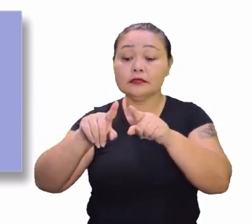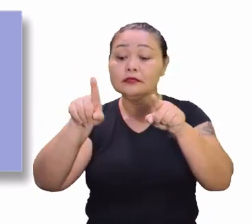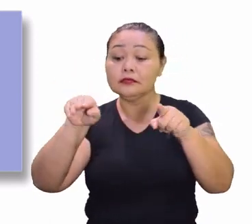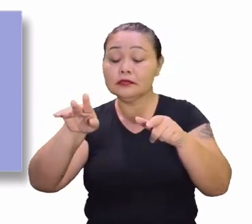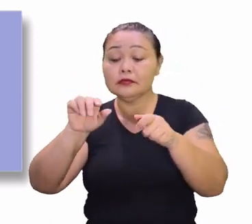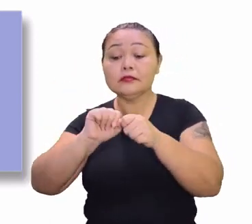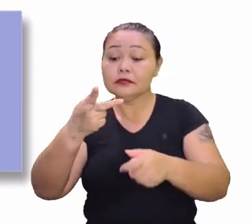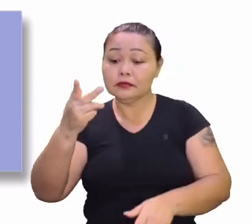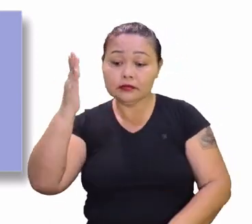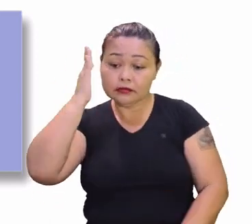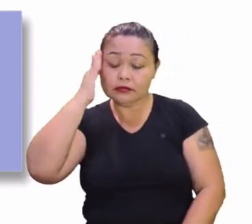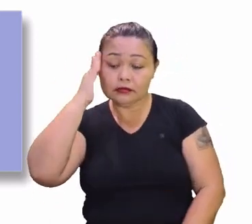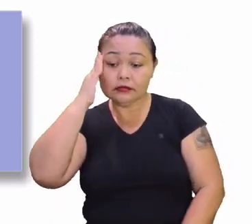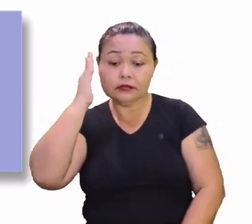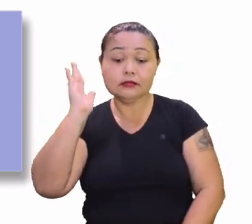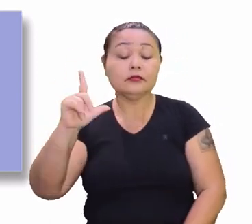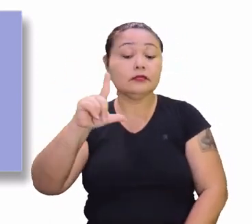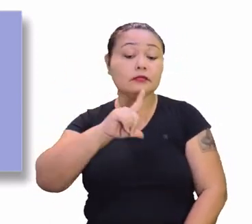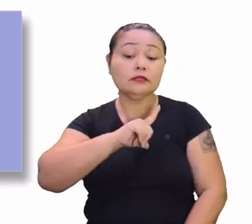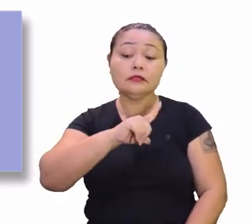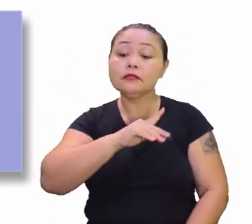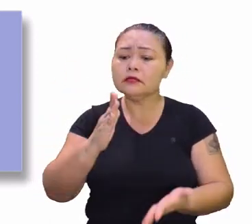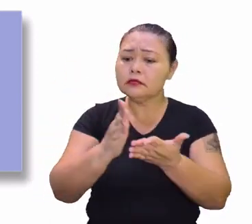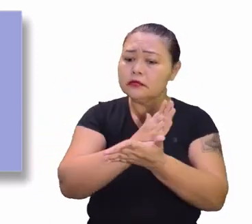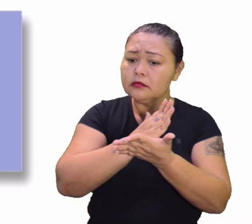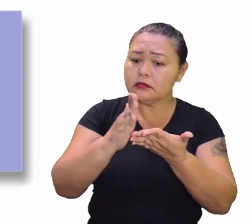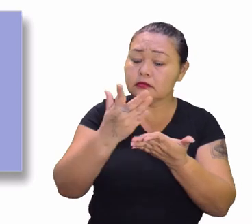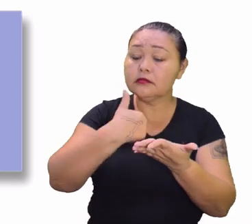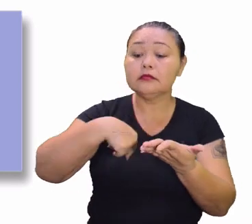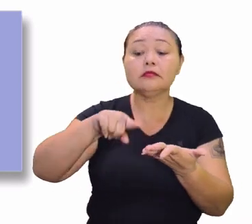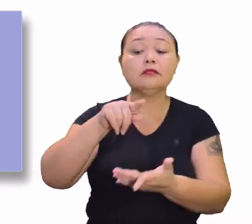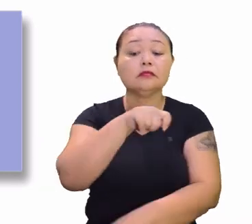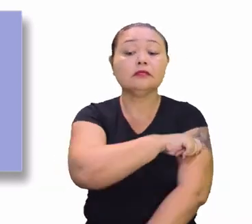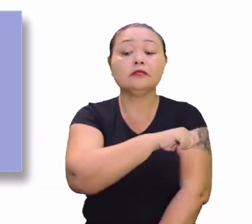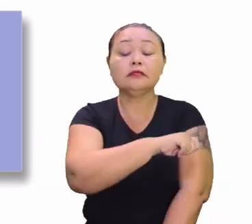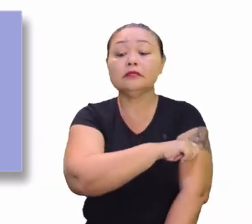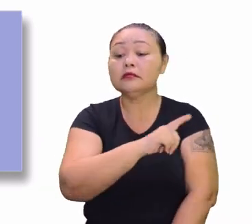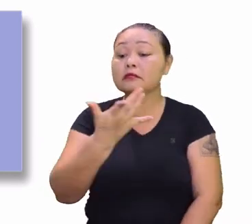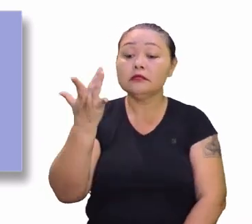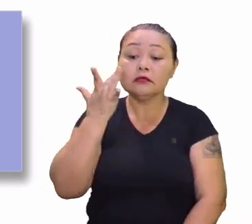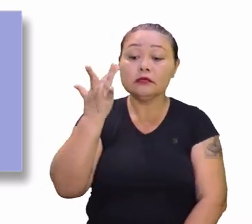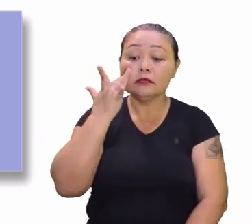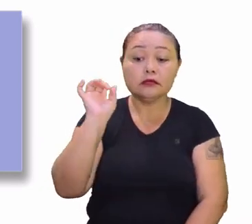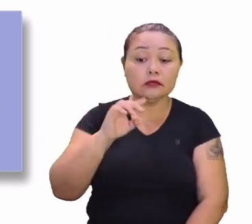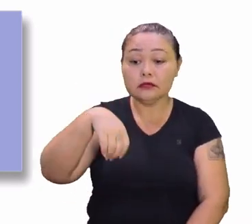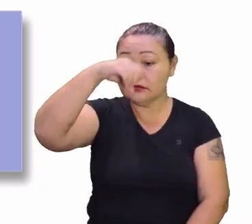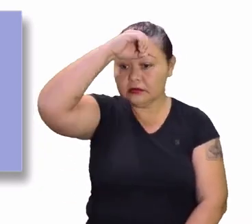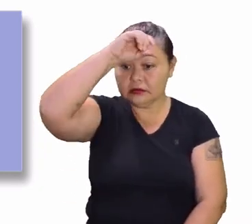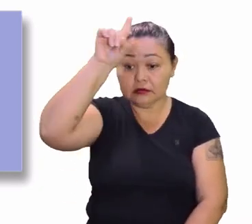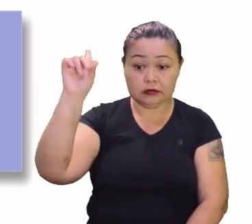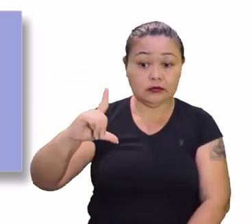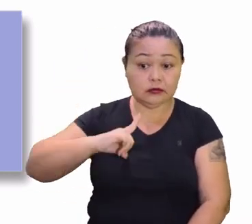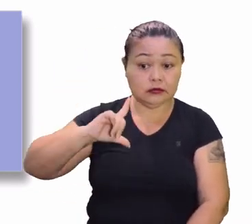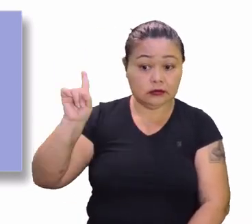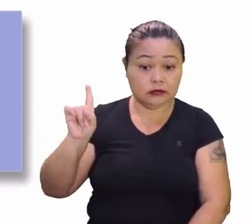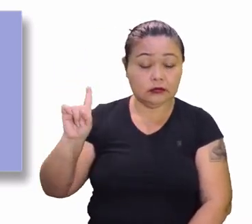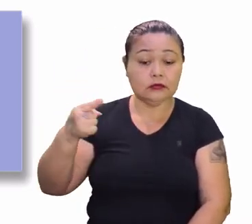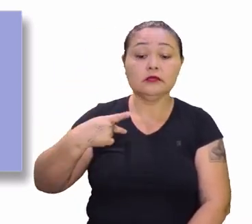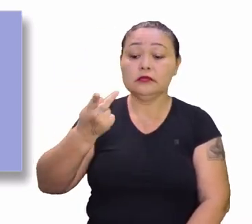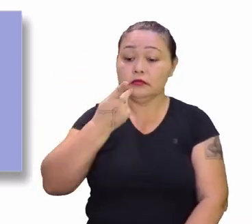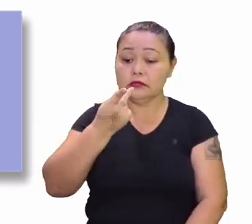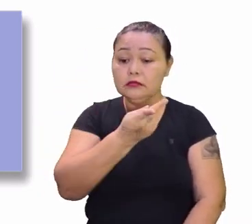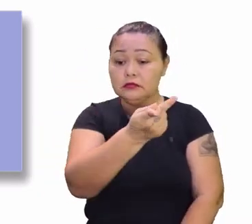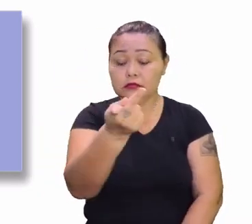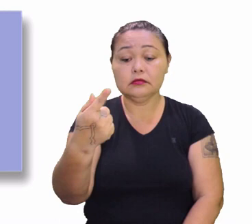bacia? Sim. Mas tem alunos aí que não sabem nem que existia. E a gente precisa falar para eles, porque com certeza. Isso